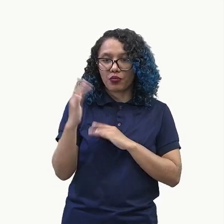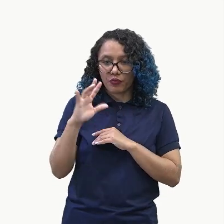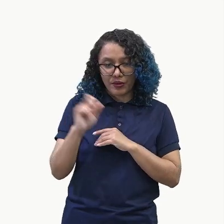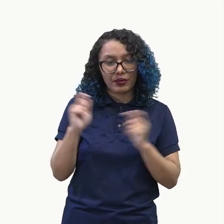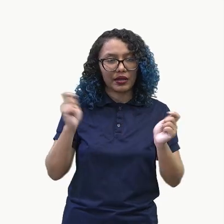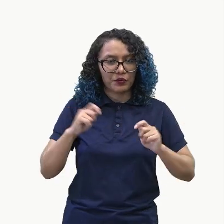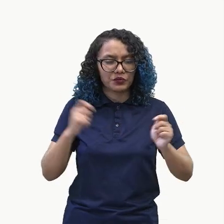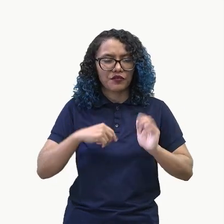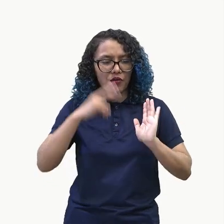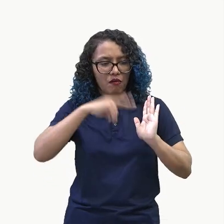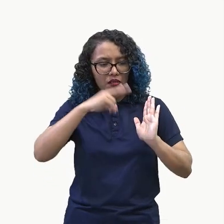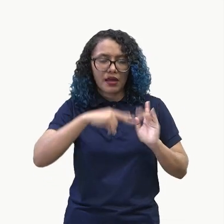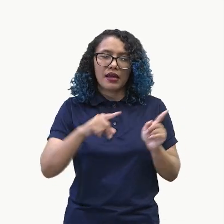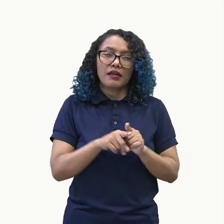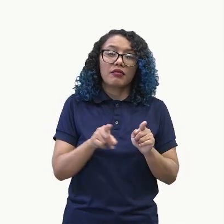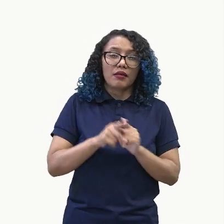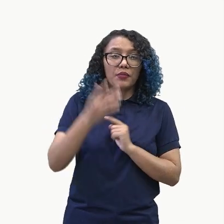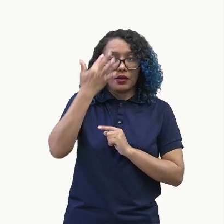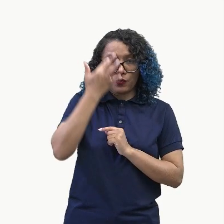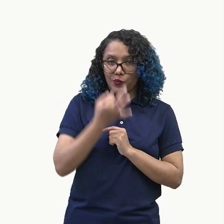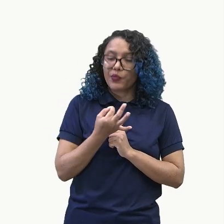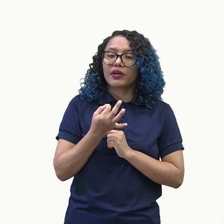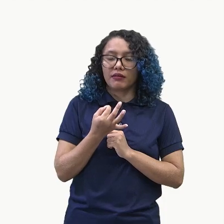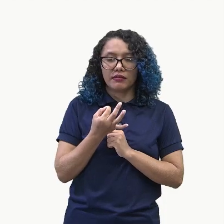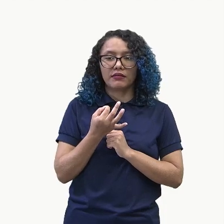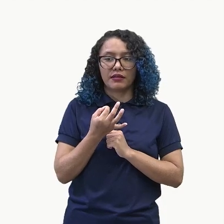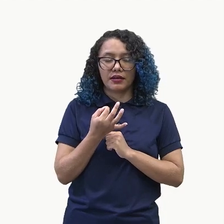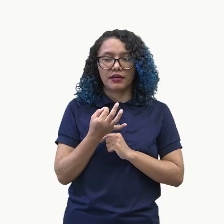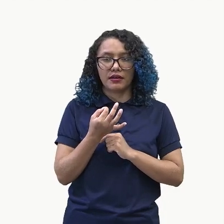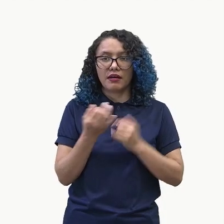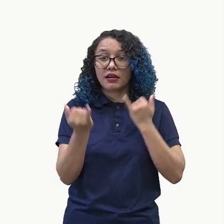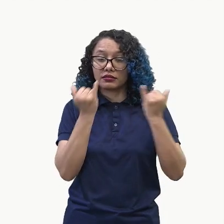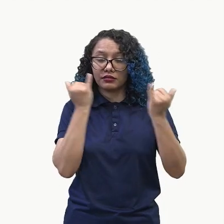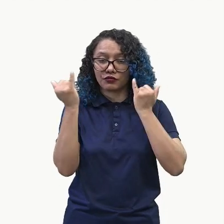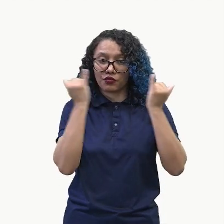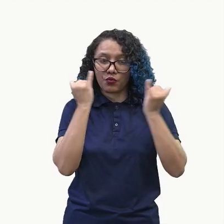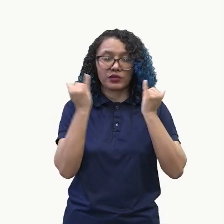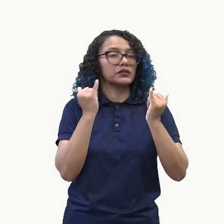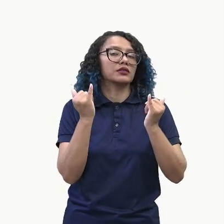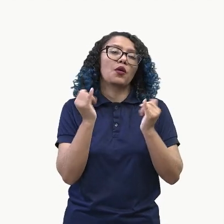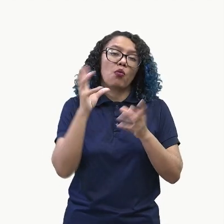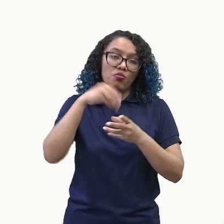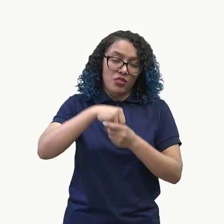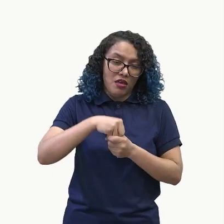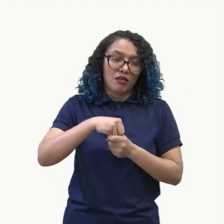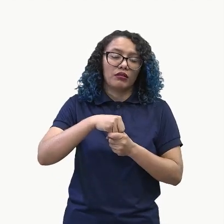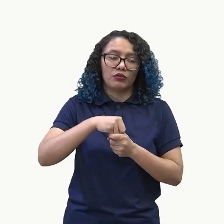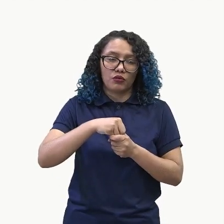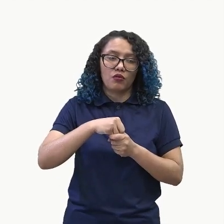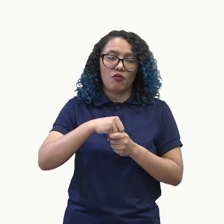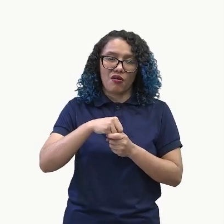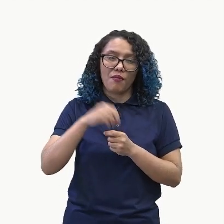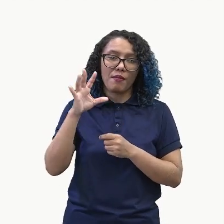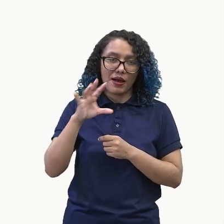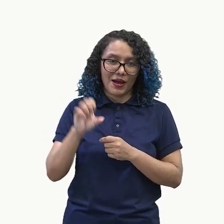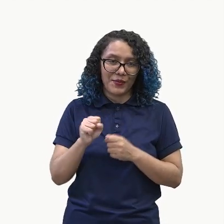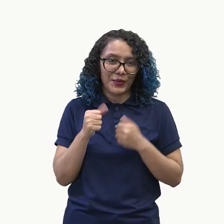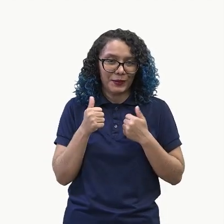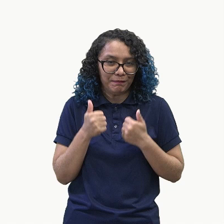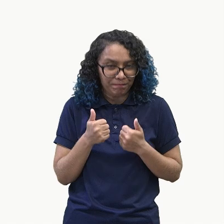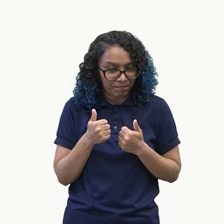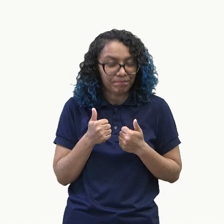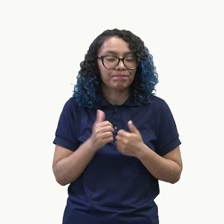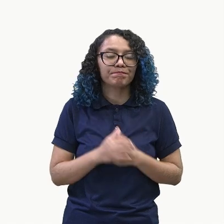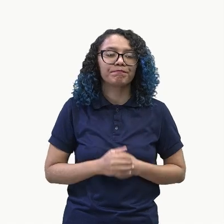a leitura e a interpretação das informações que estão contidas no nosso mapinha,